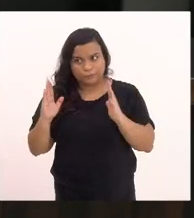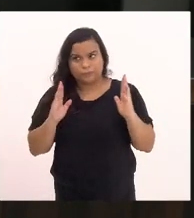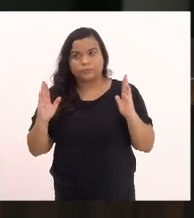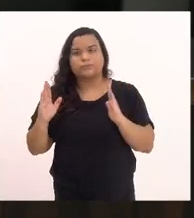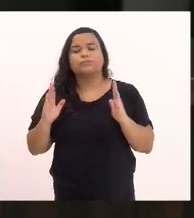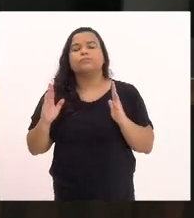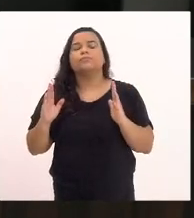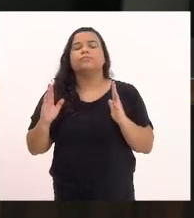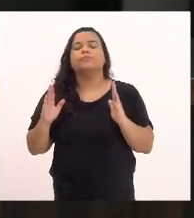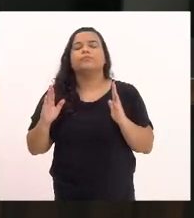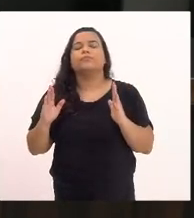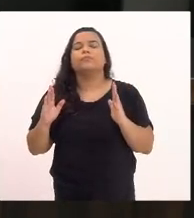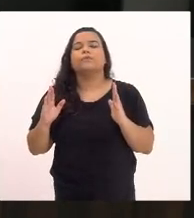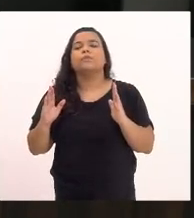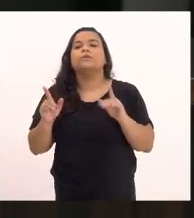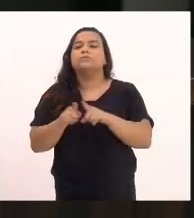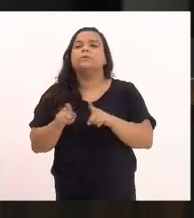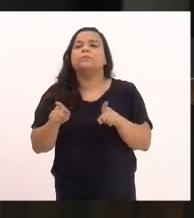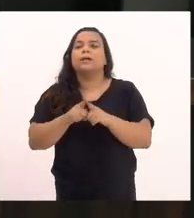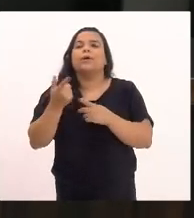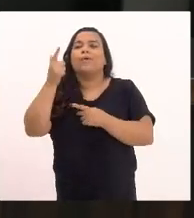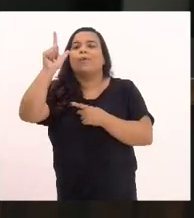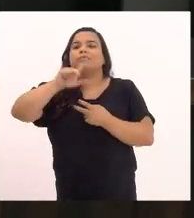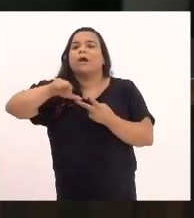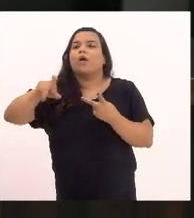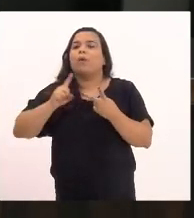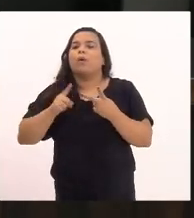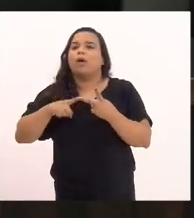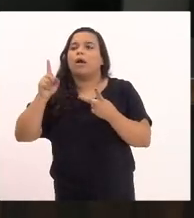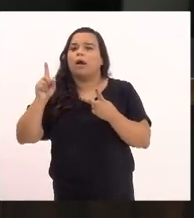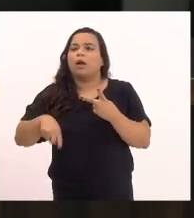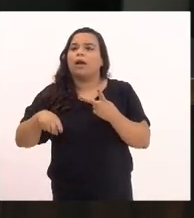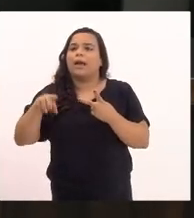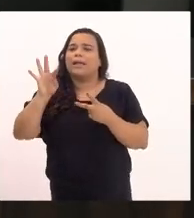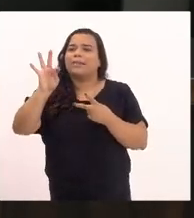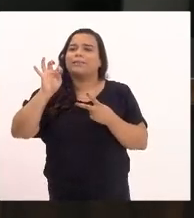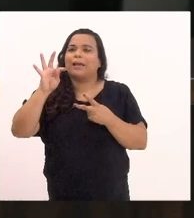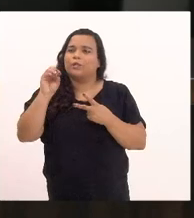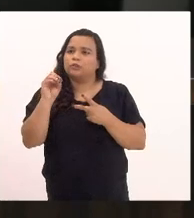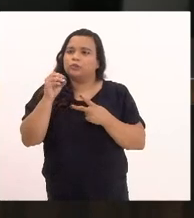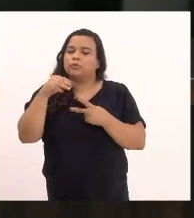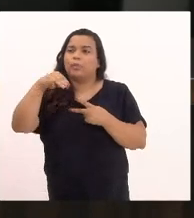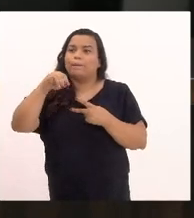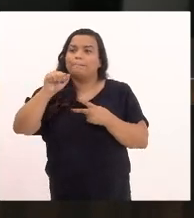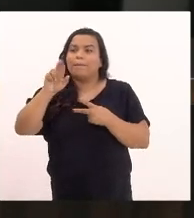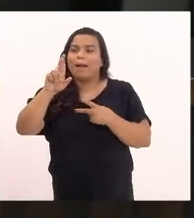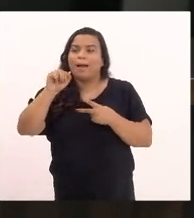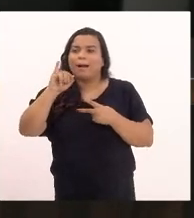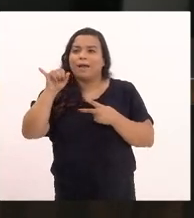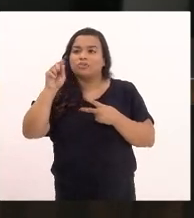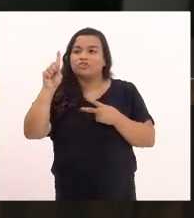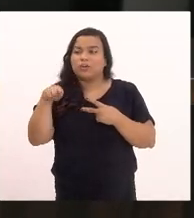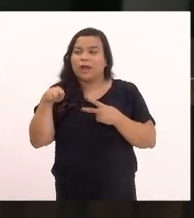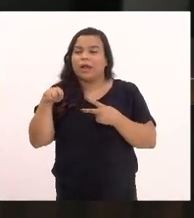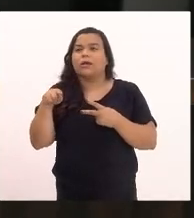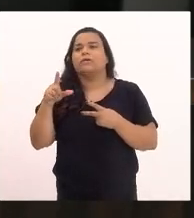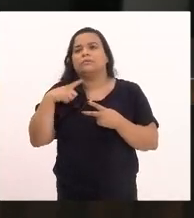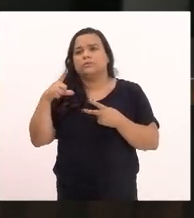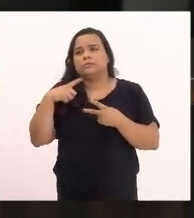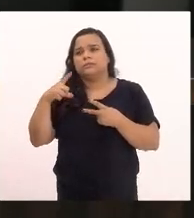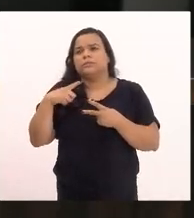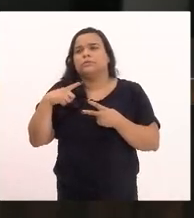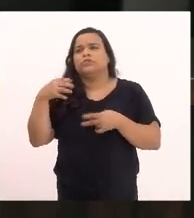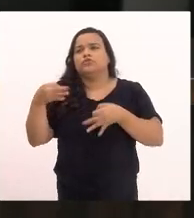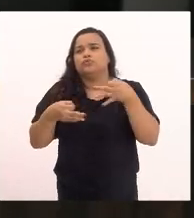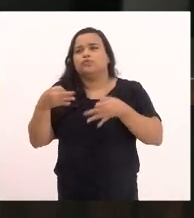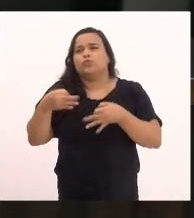os presentes, e uma outra daquele famoso teto dos Marajás. Transitou e julgou em 14.